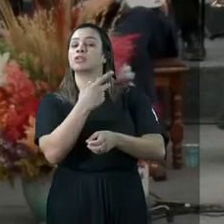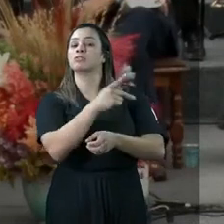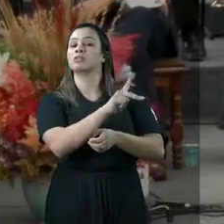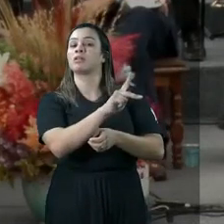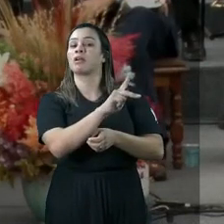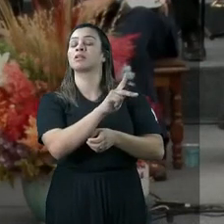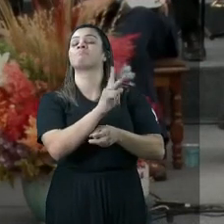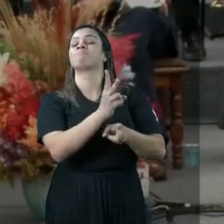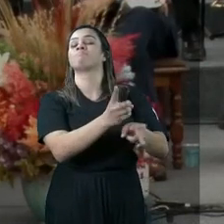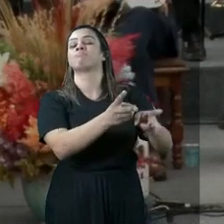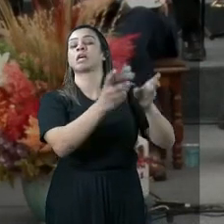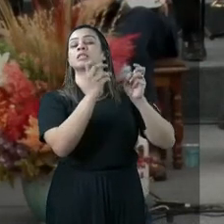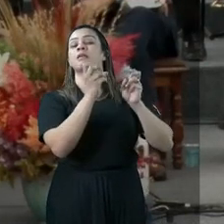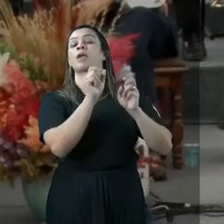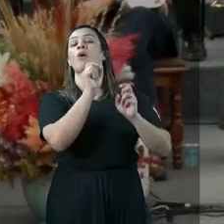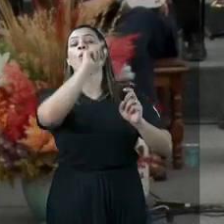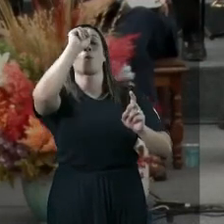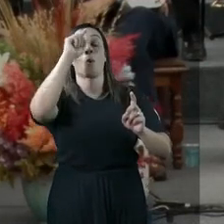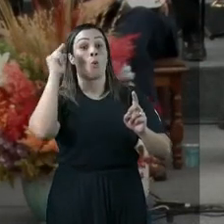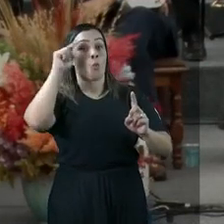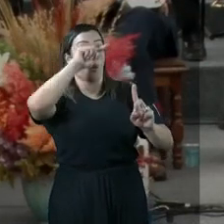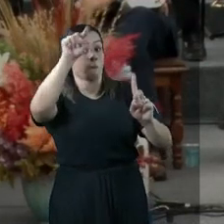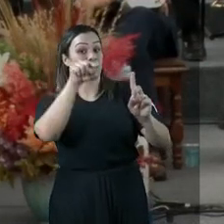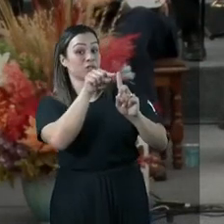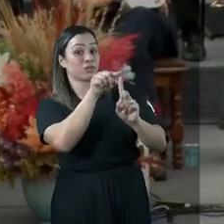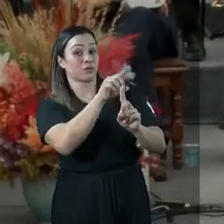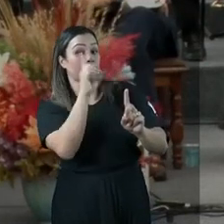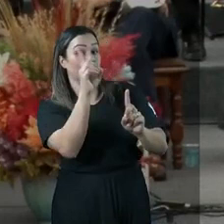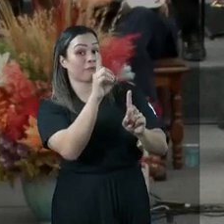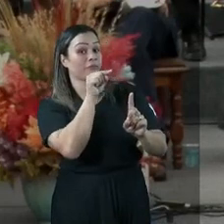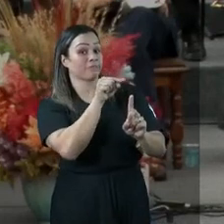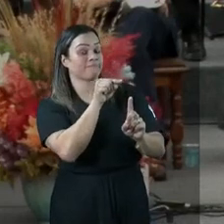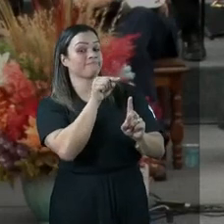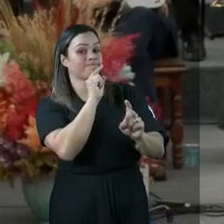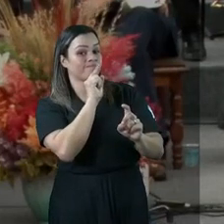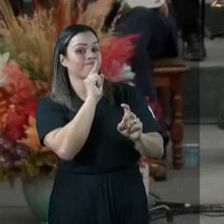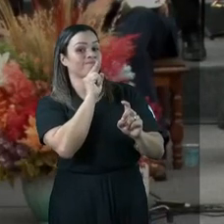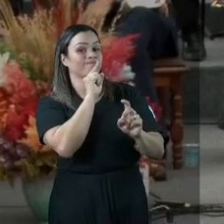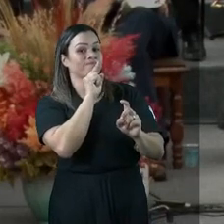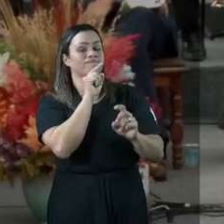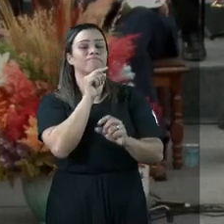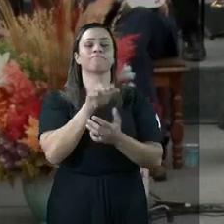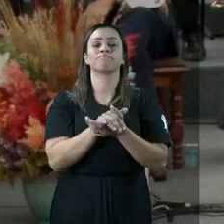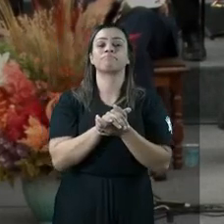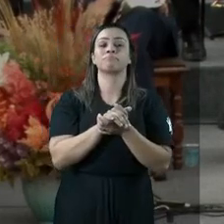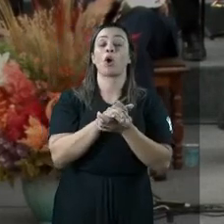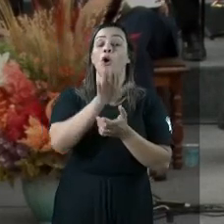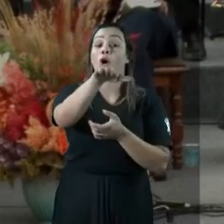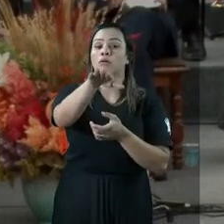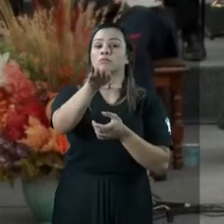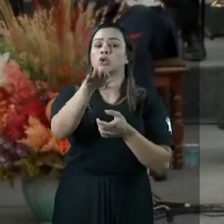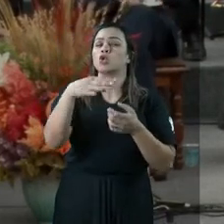a intenção que ele tinha naquele momento glorioso. Diga para alguém no seu lado, diga assim, a maneira que você se veste no lugar de